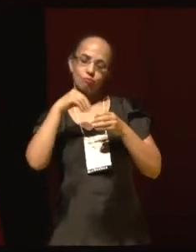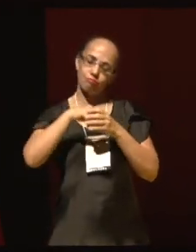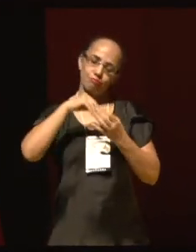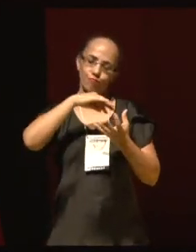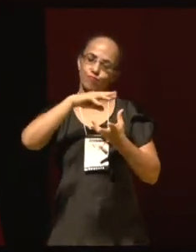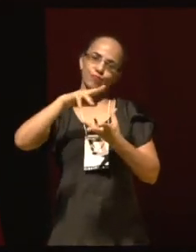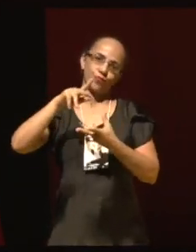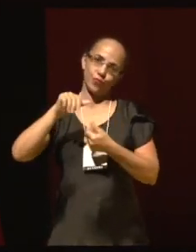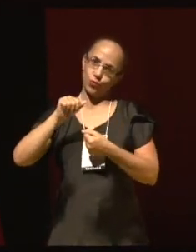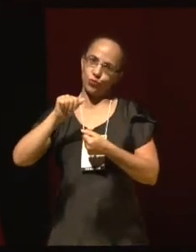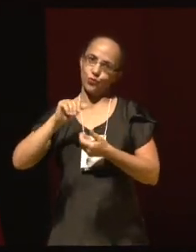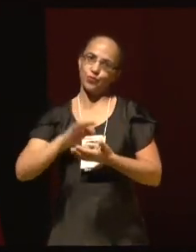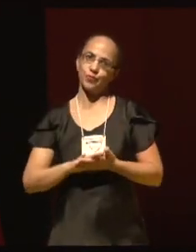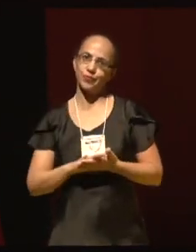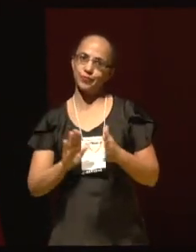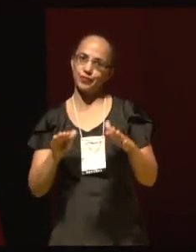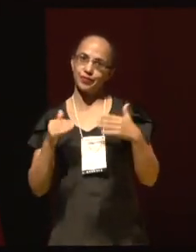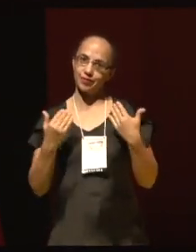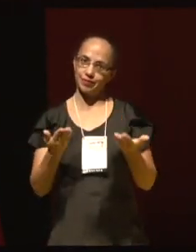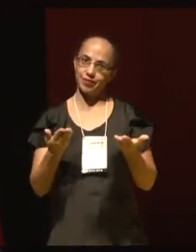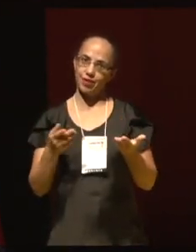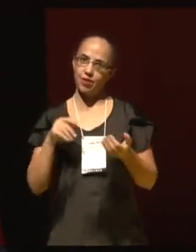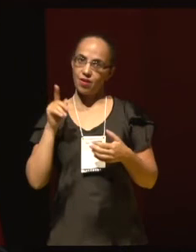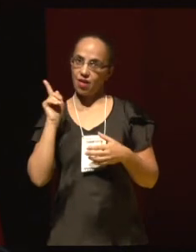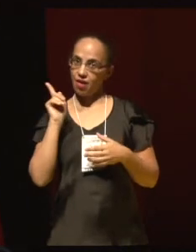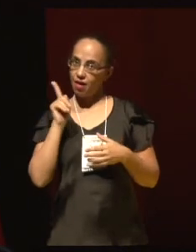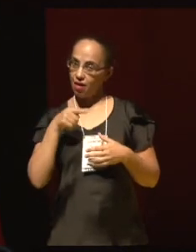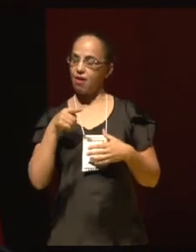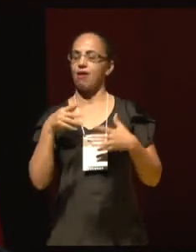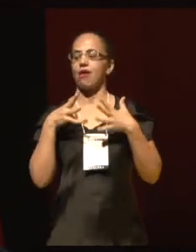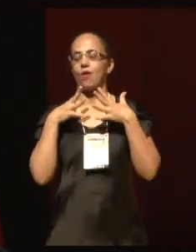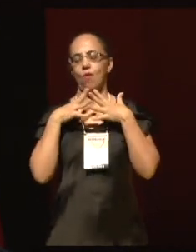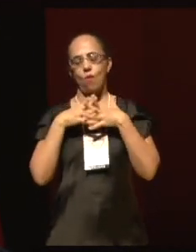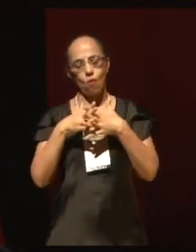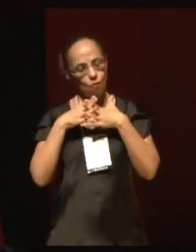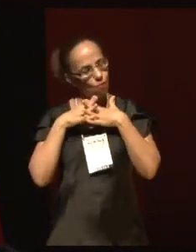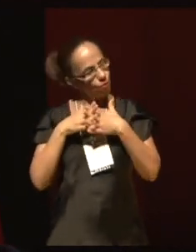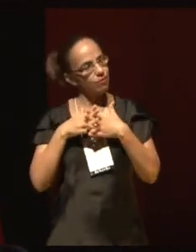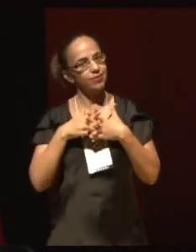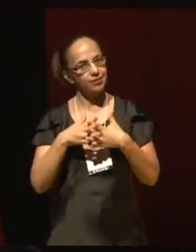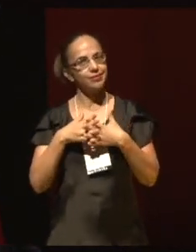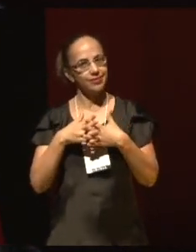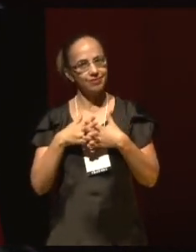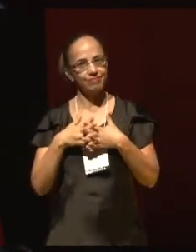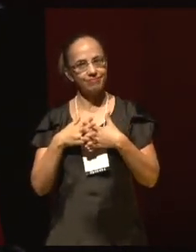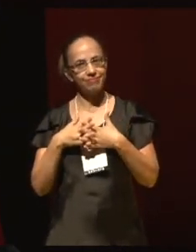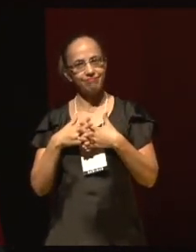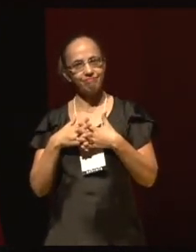Então, é uma coisa muito complexa.